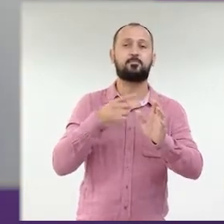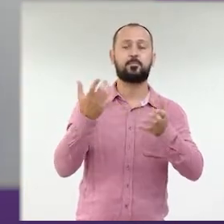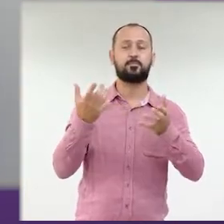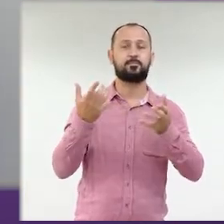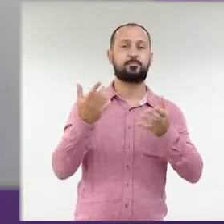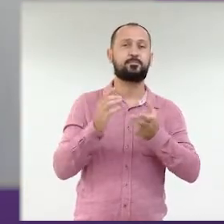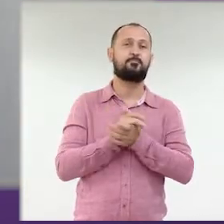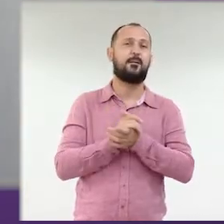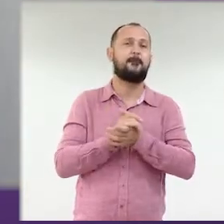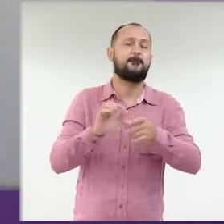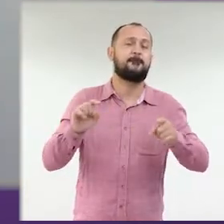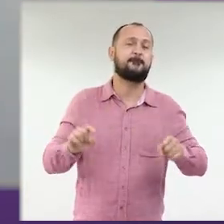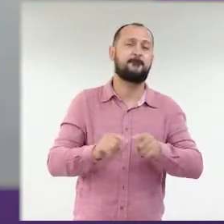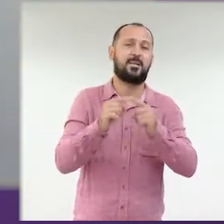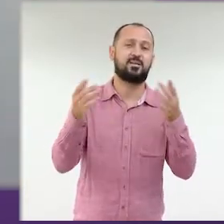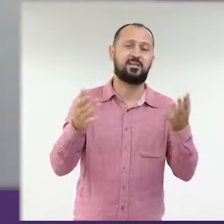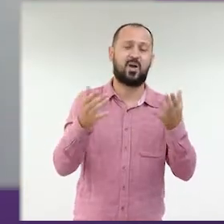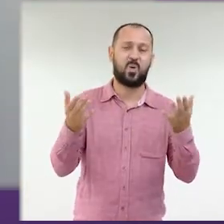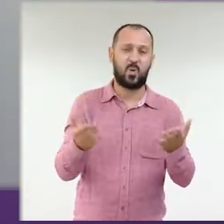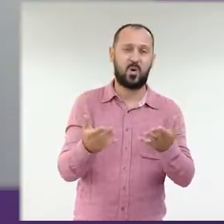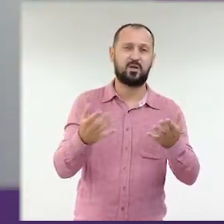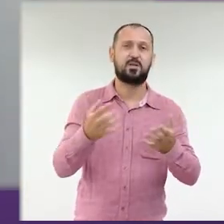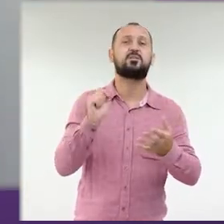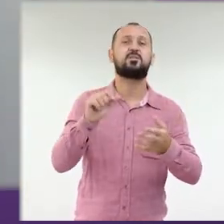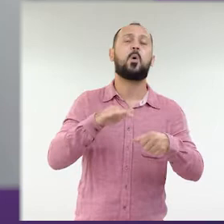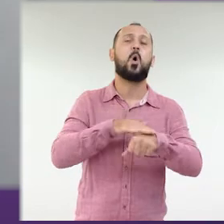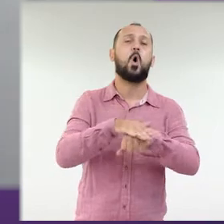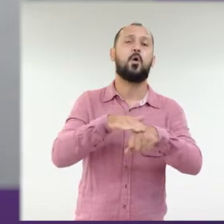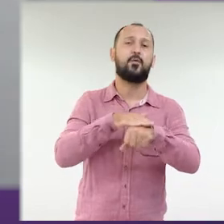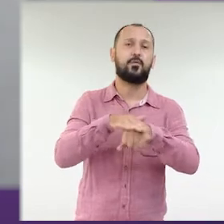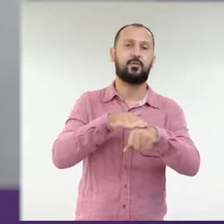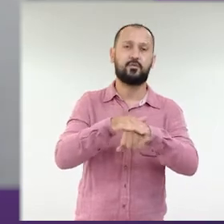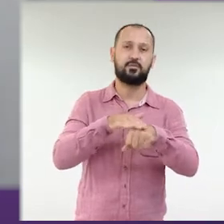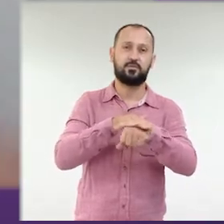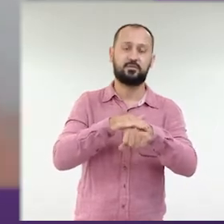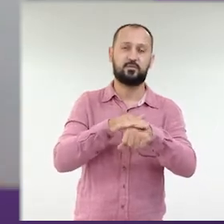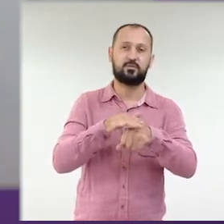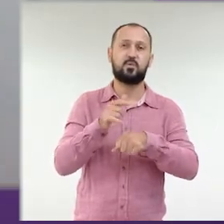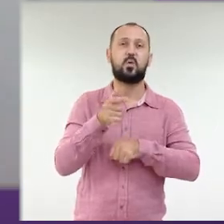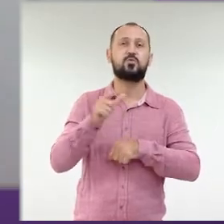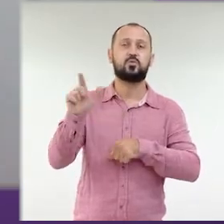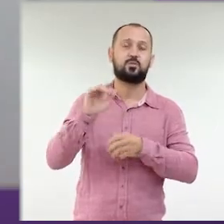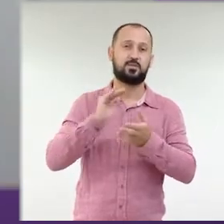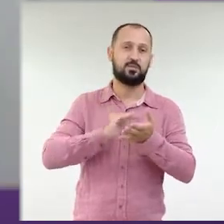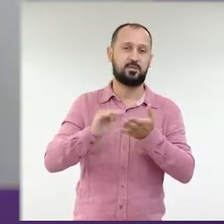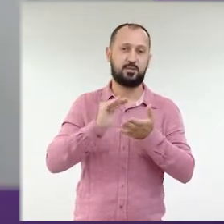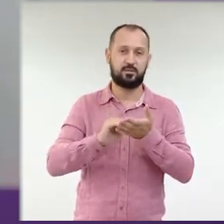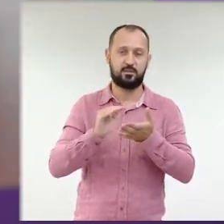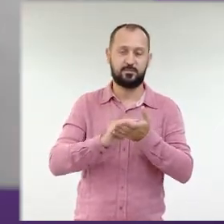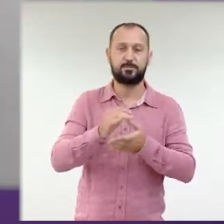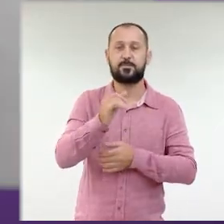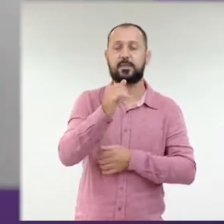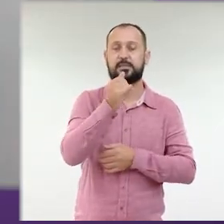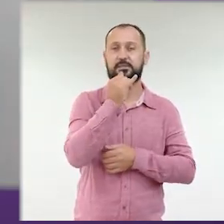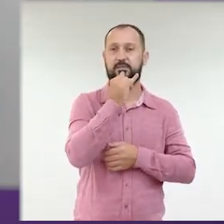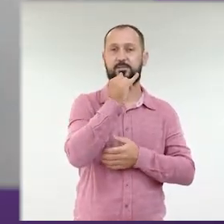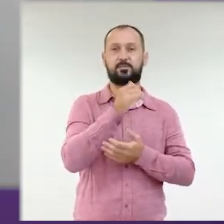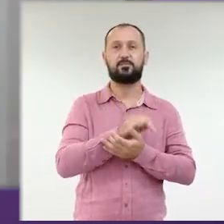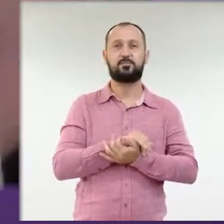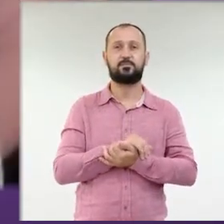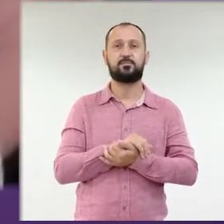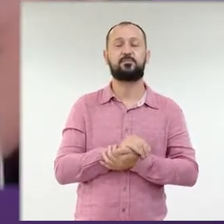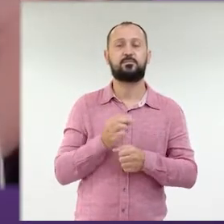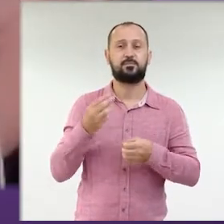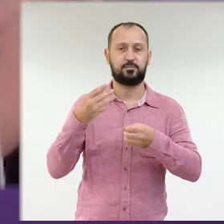por mensagem. Mas nós estamos, sobretudo, conversando com as outras secretarias. Por